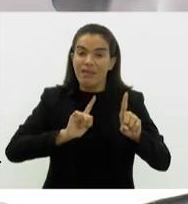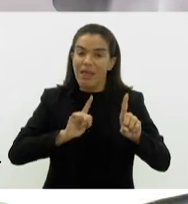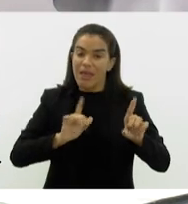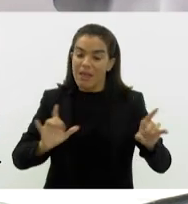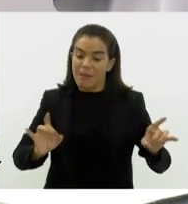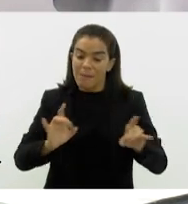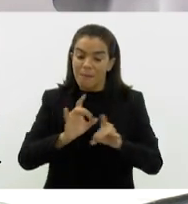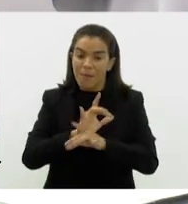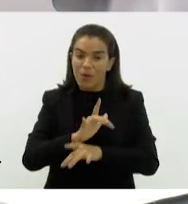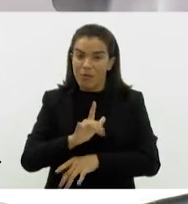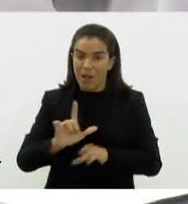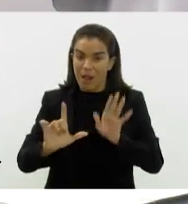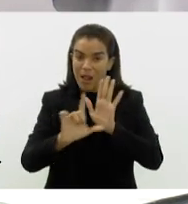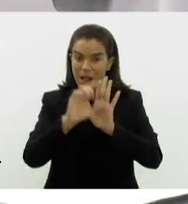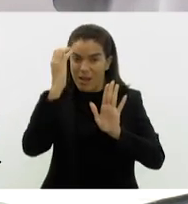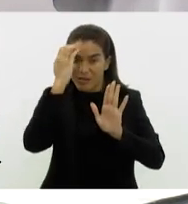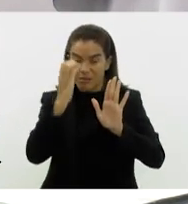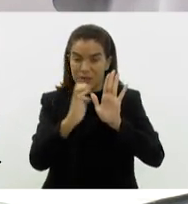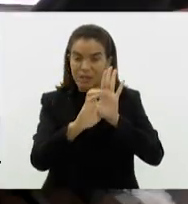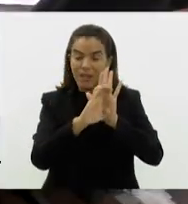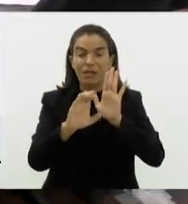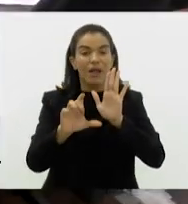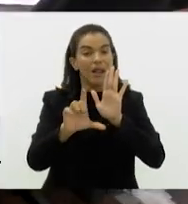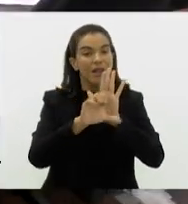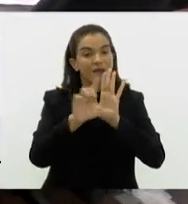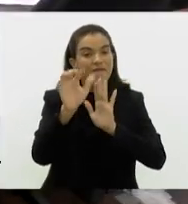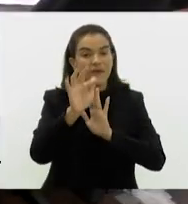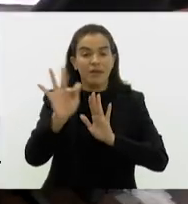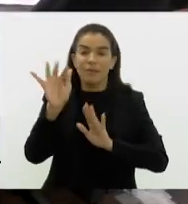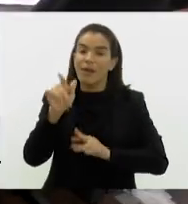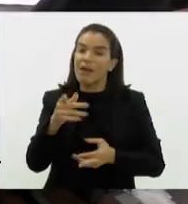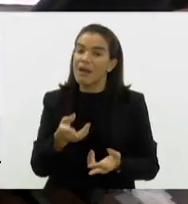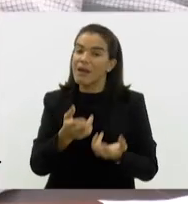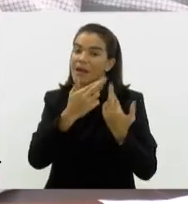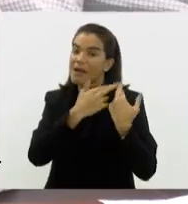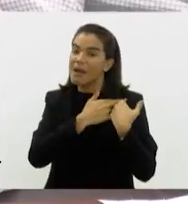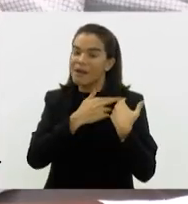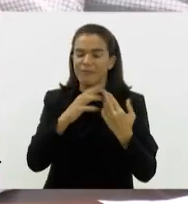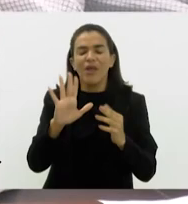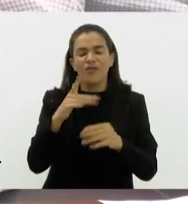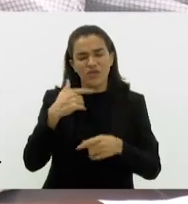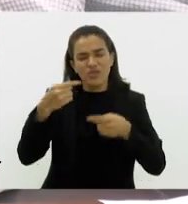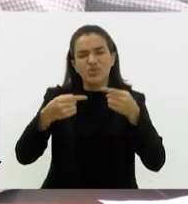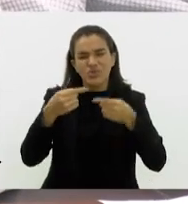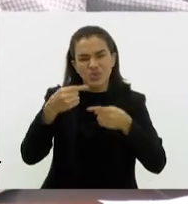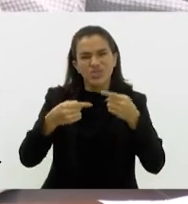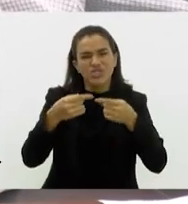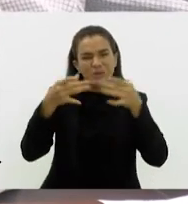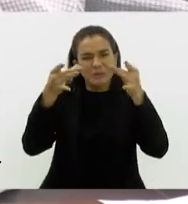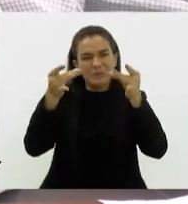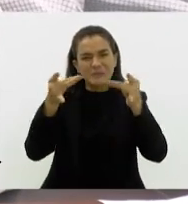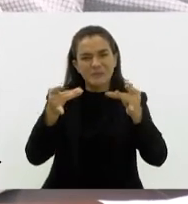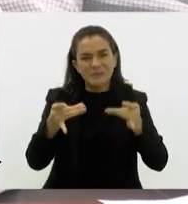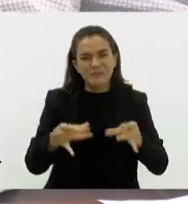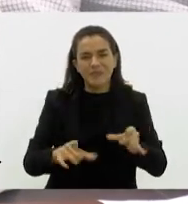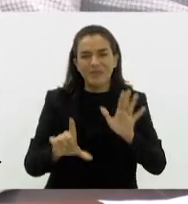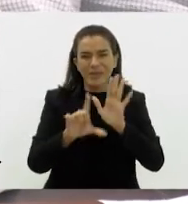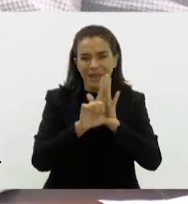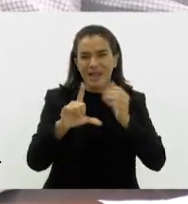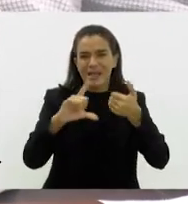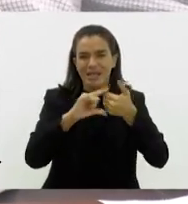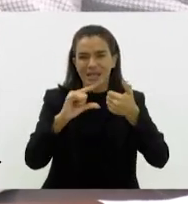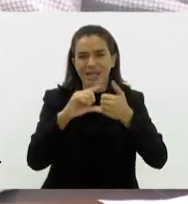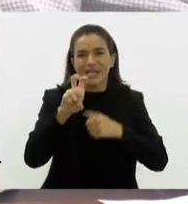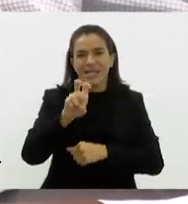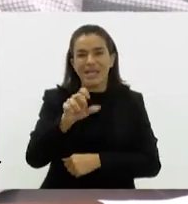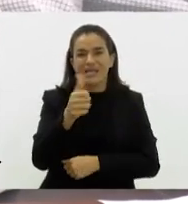adquirirem na forma da legislação federal. Bom, mas é a competência para concessão. Em suma, eu vou discutir isso com vista dos artigos 15 e 16